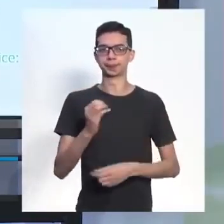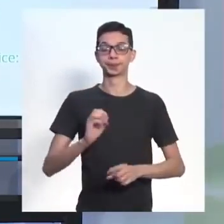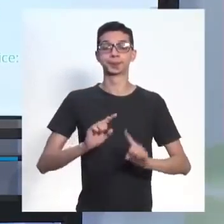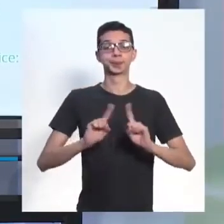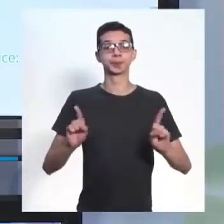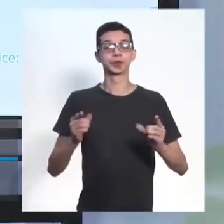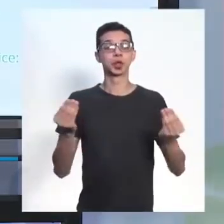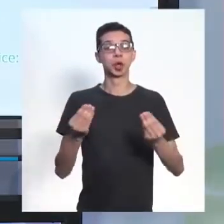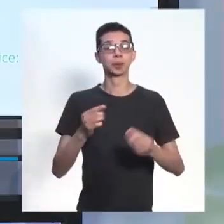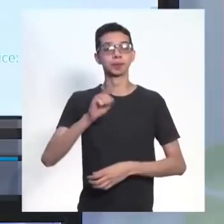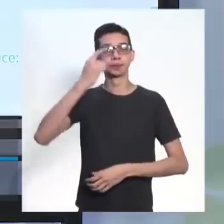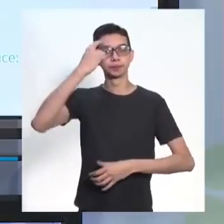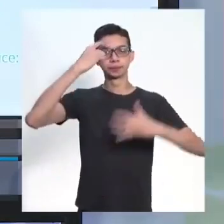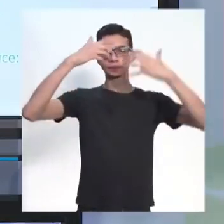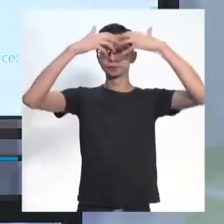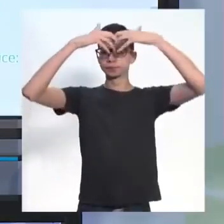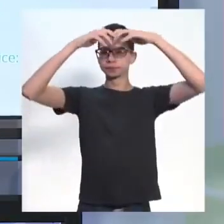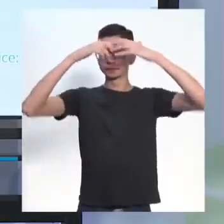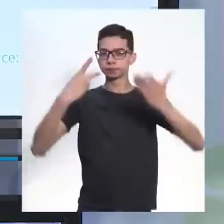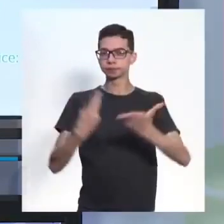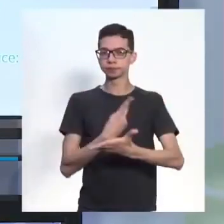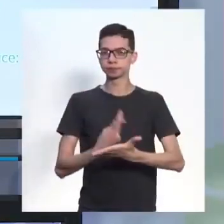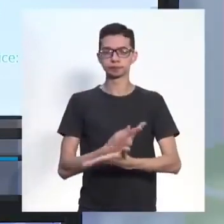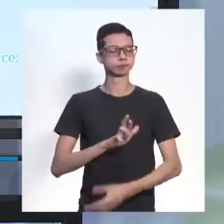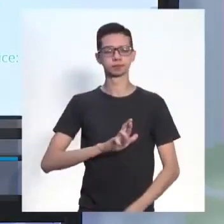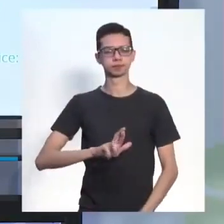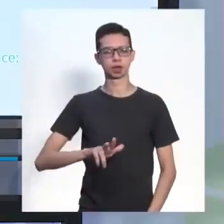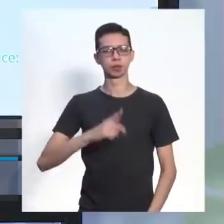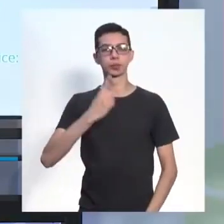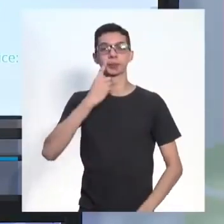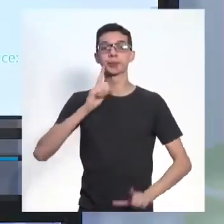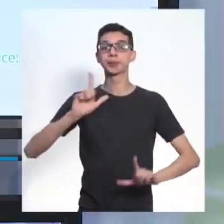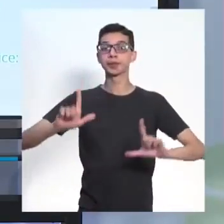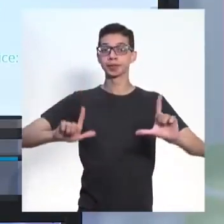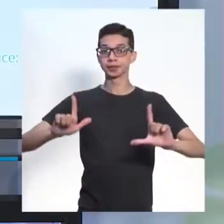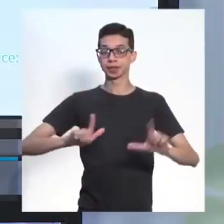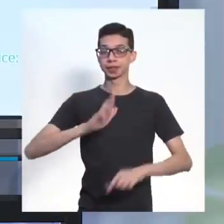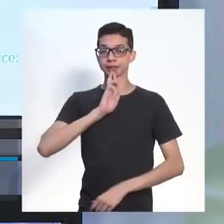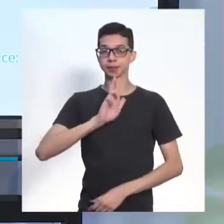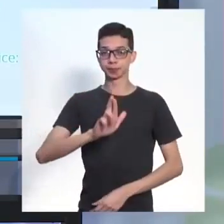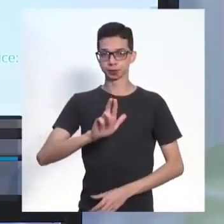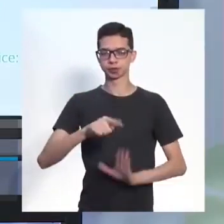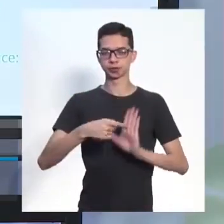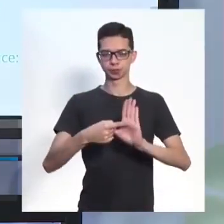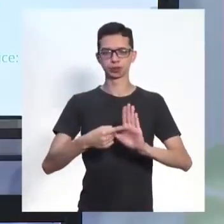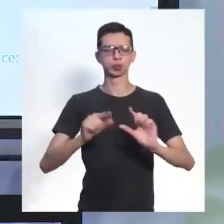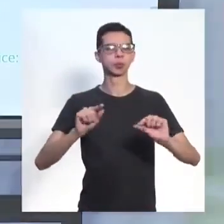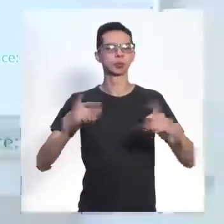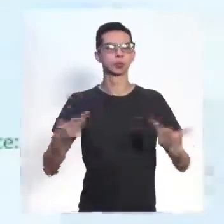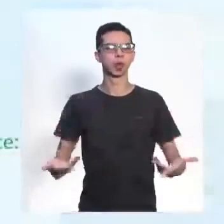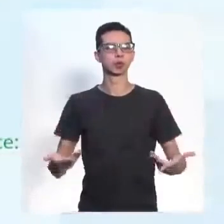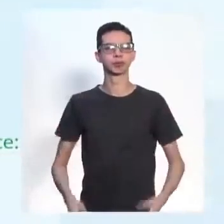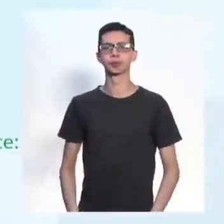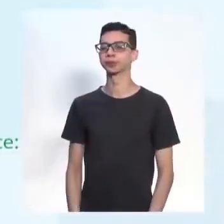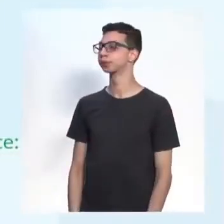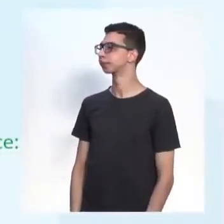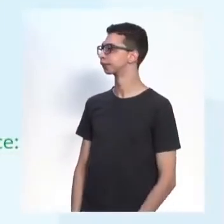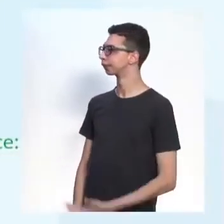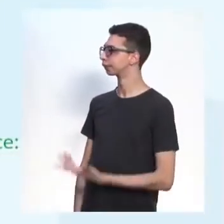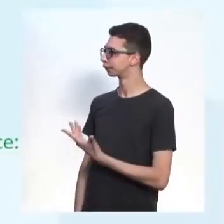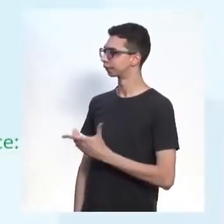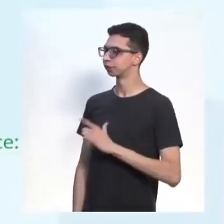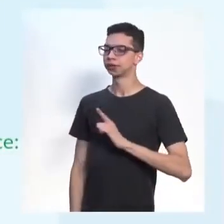pela forma com que você pensou, não está errado. Vai aparecer na telinha para vocês a resposta, que é a seguinte. Então, lá, eu tenho o